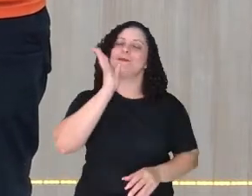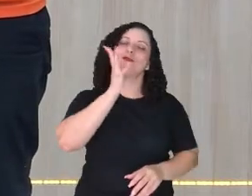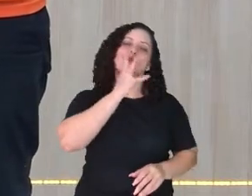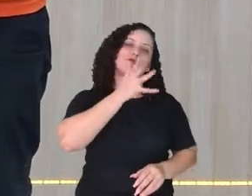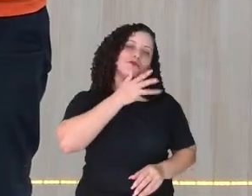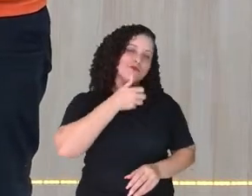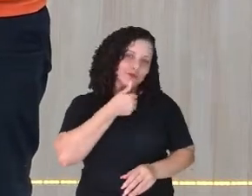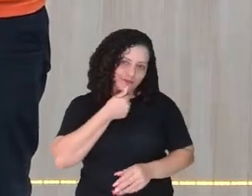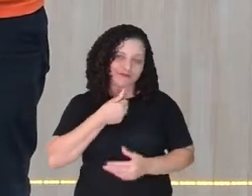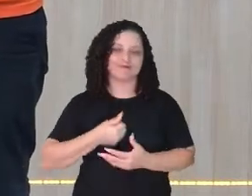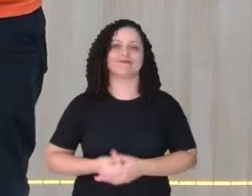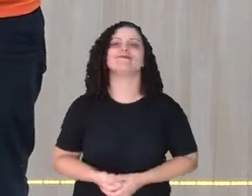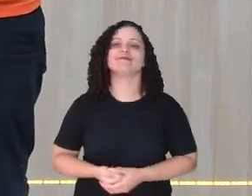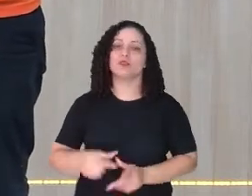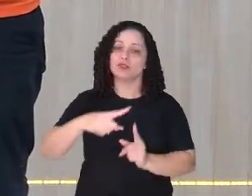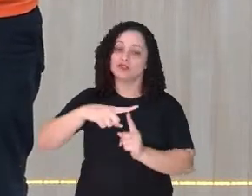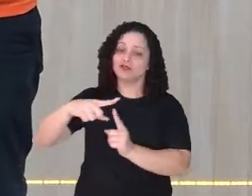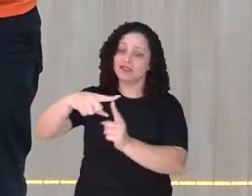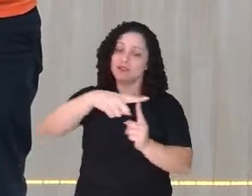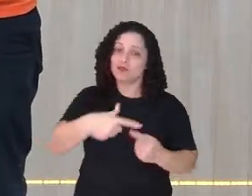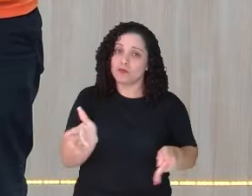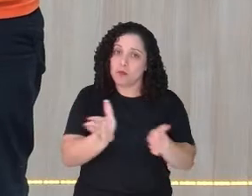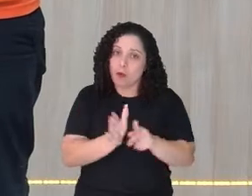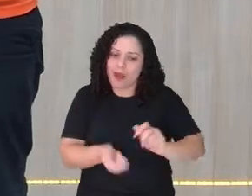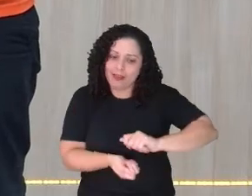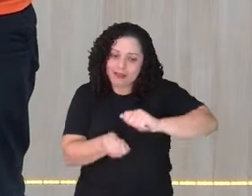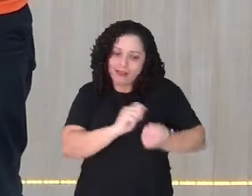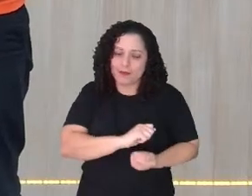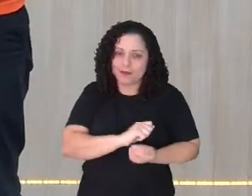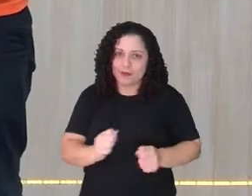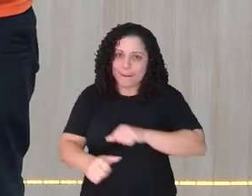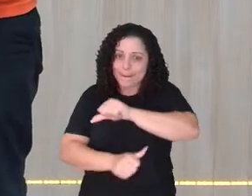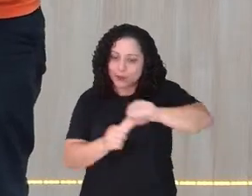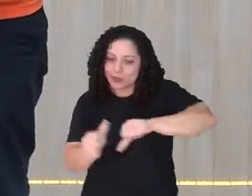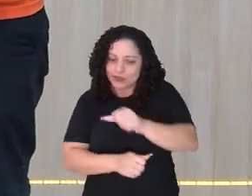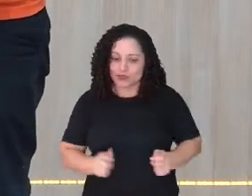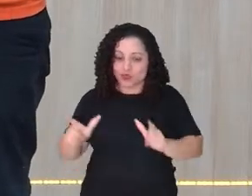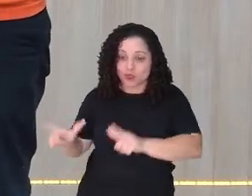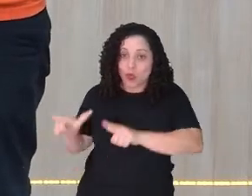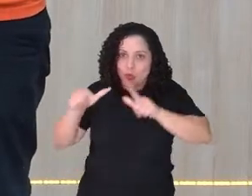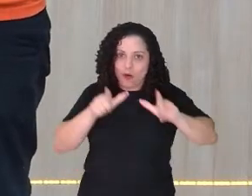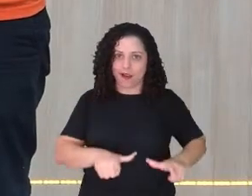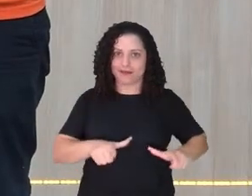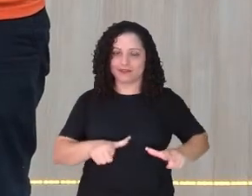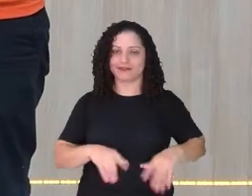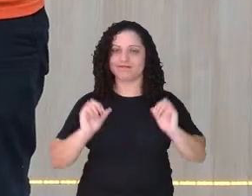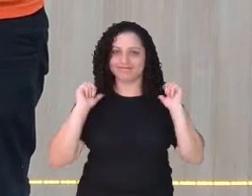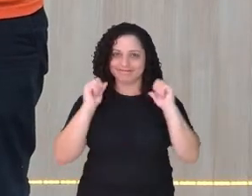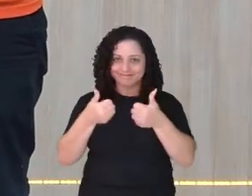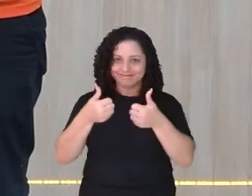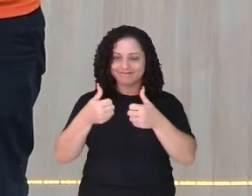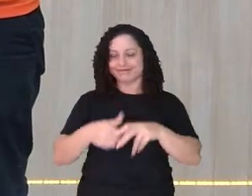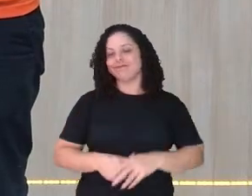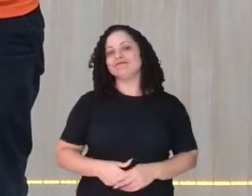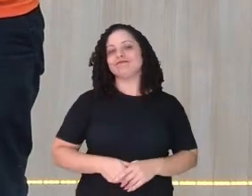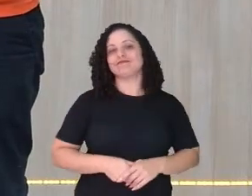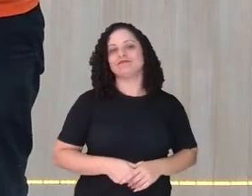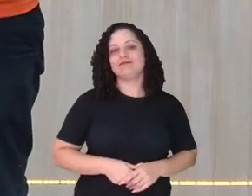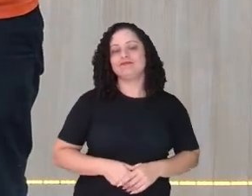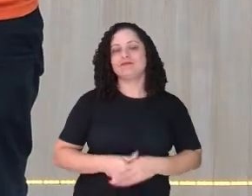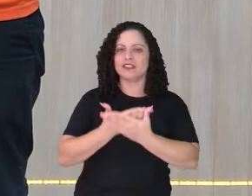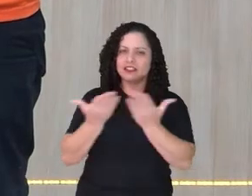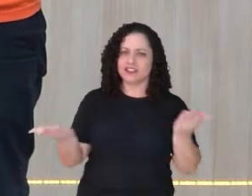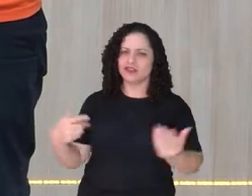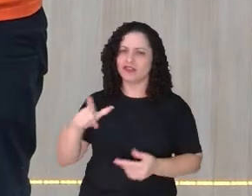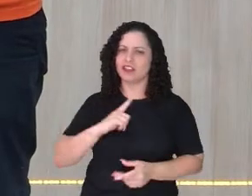durante um bom tempo. Então essas espécies elas vão se adaptando às mudanças que vão acontecer. Tranquilo, pessoal? Então se tiver alguma